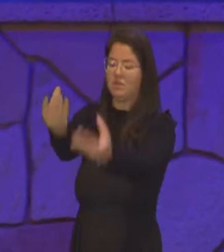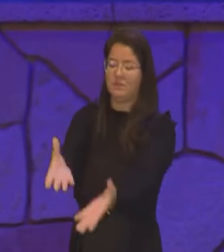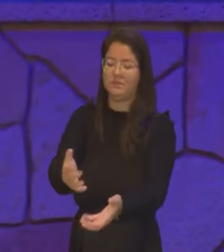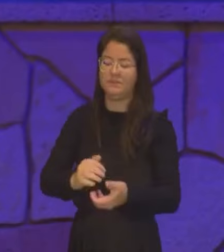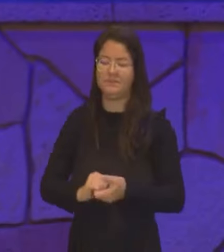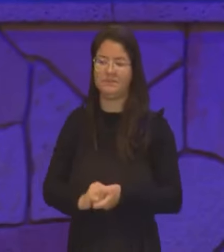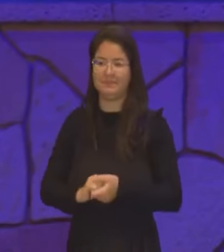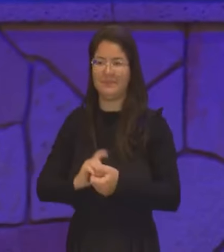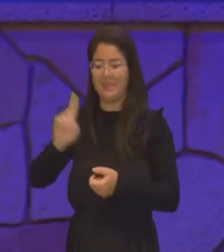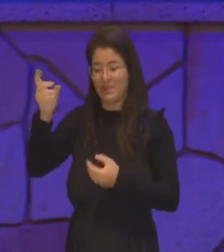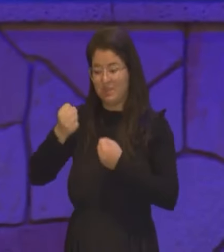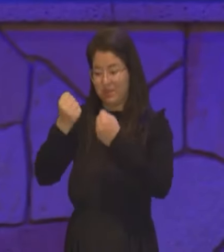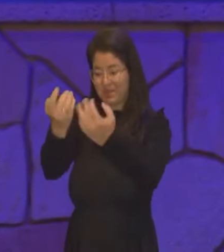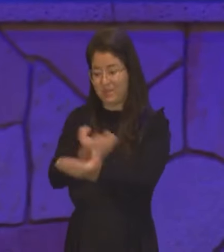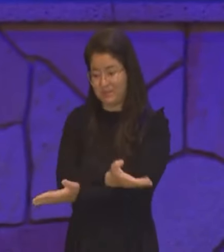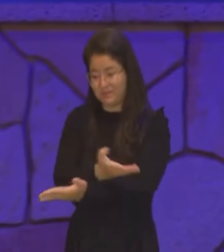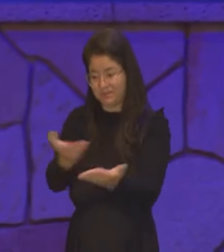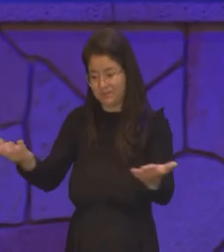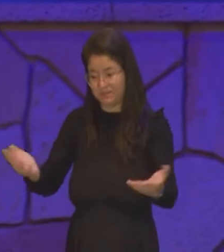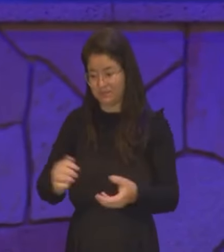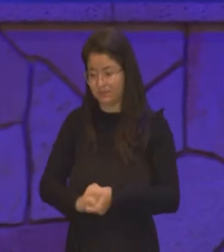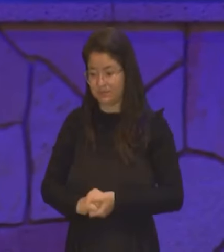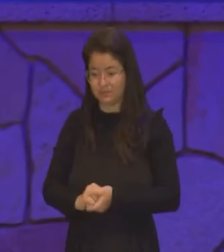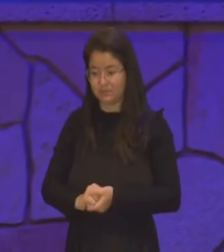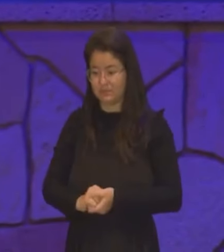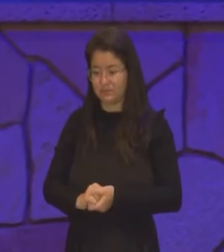que veio de Deus para você.